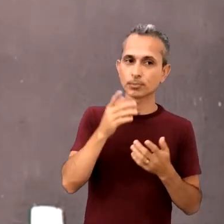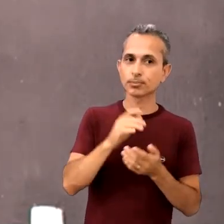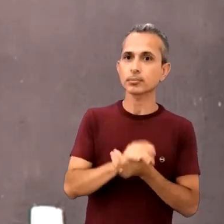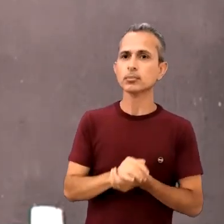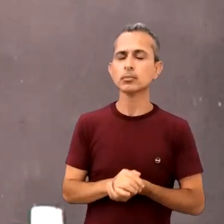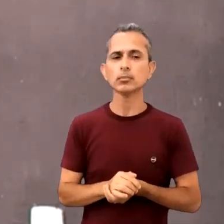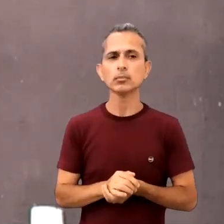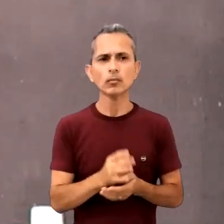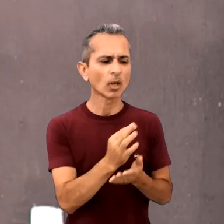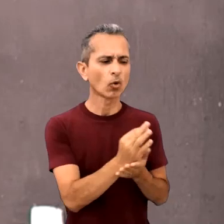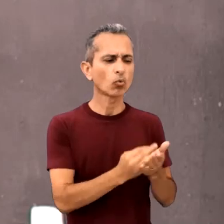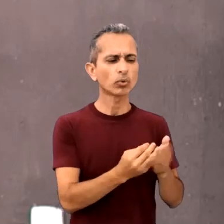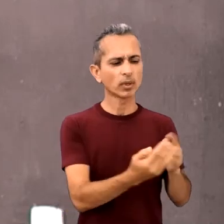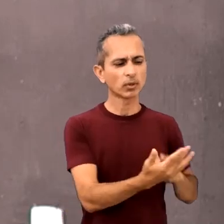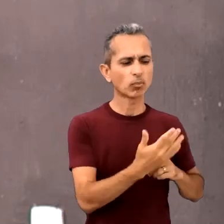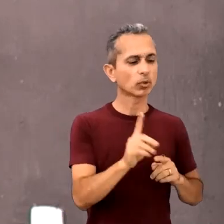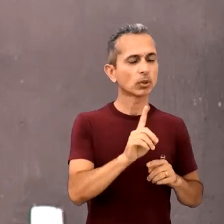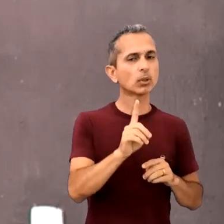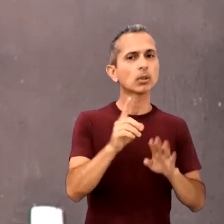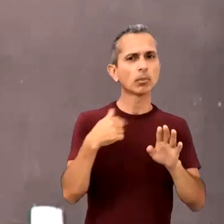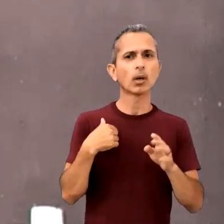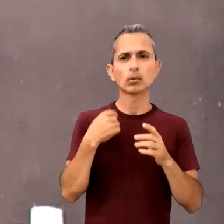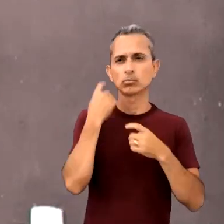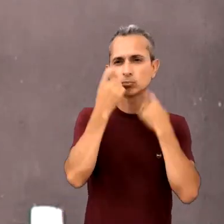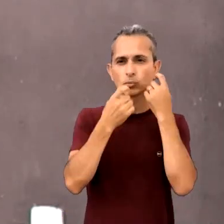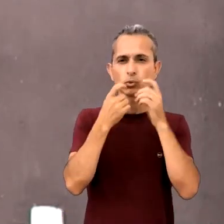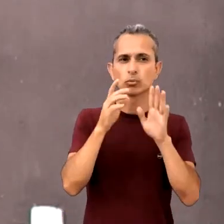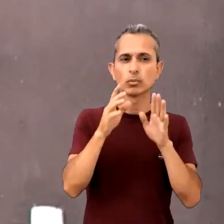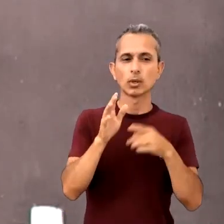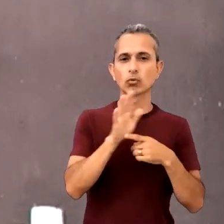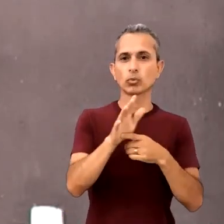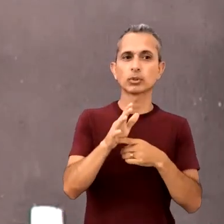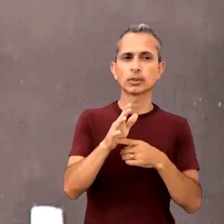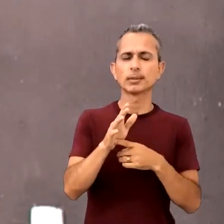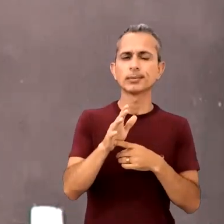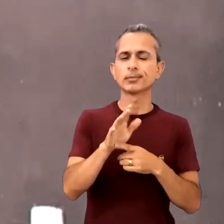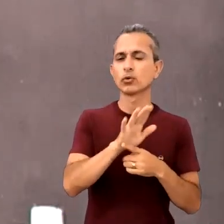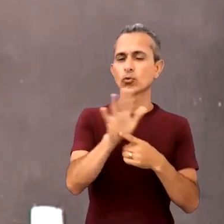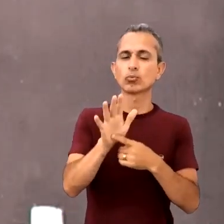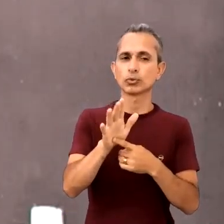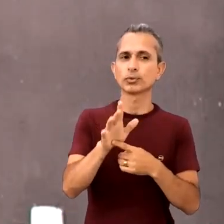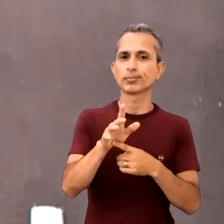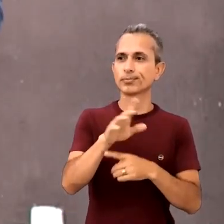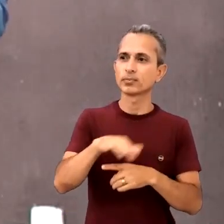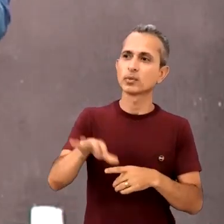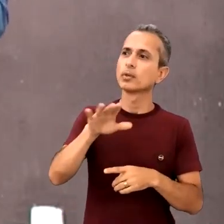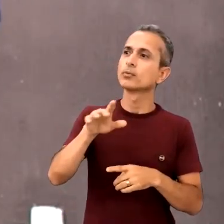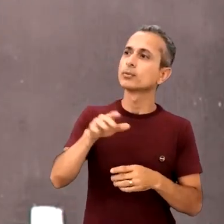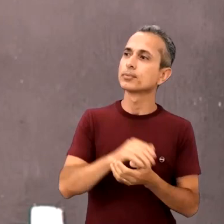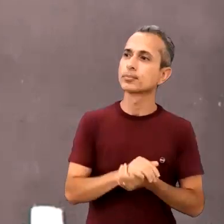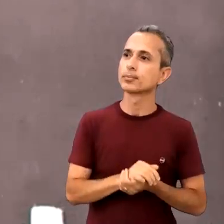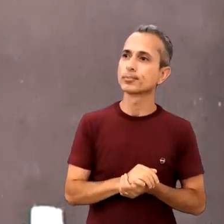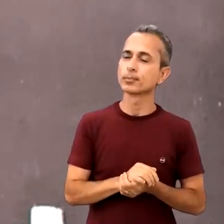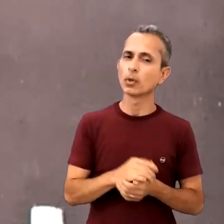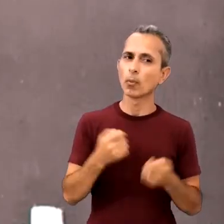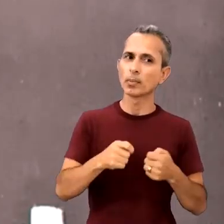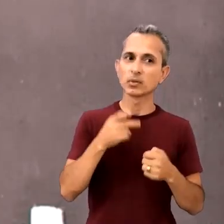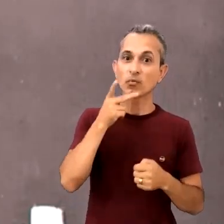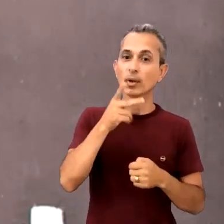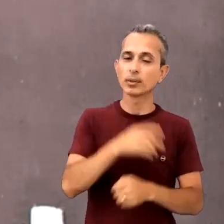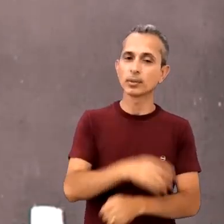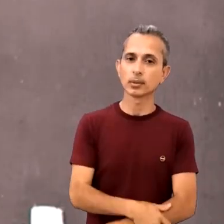está dizendo isso, mas eu estou vendo uma preocupação aqui que me incomodou e eu preciso falar. Me veio agora no coração e eu preciso falar.